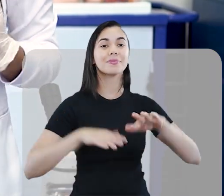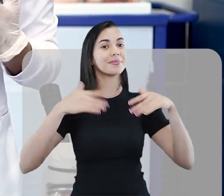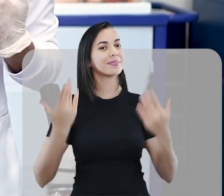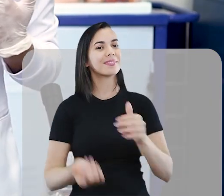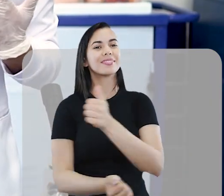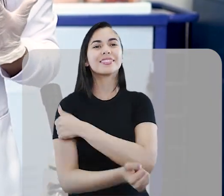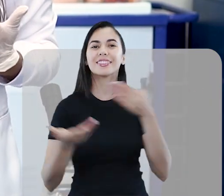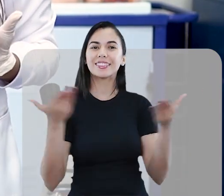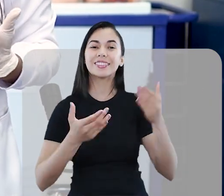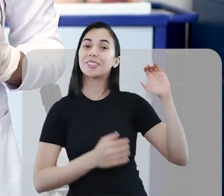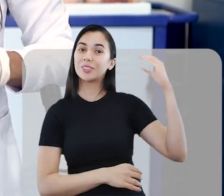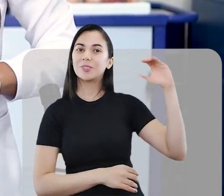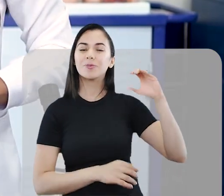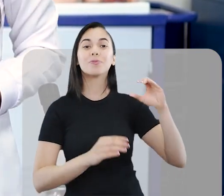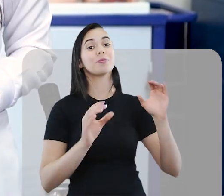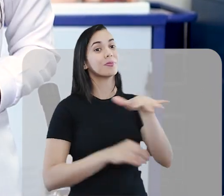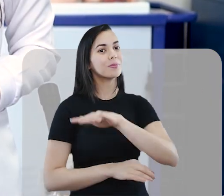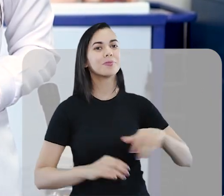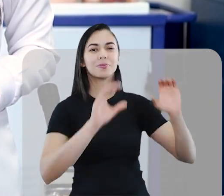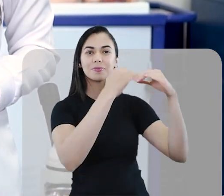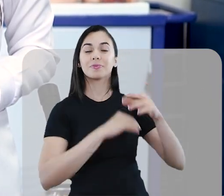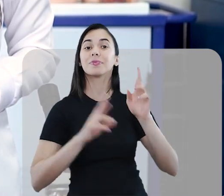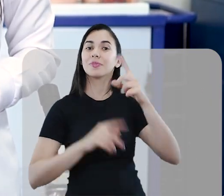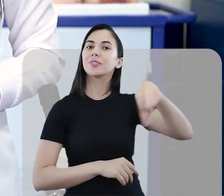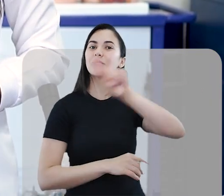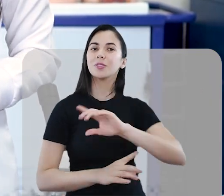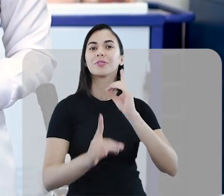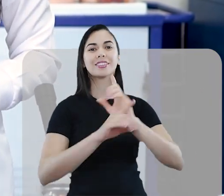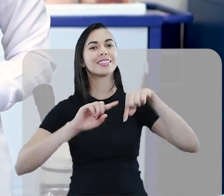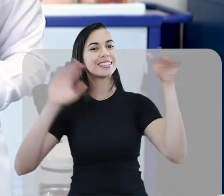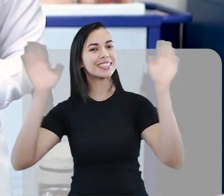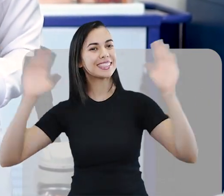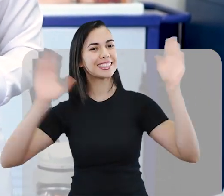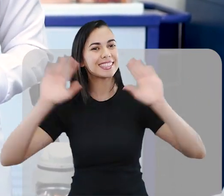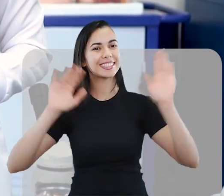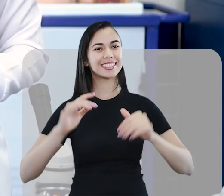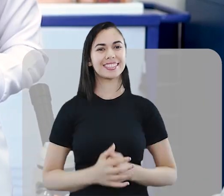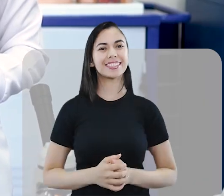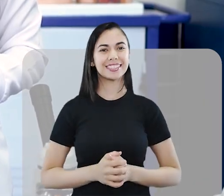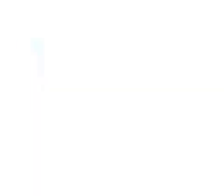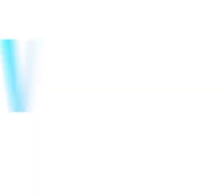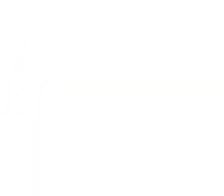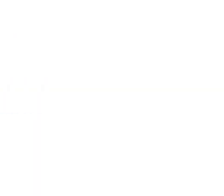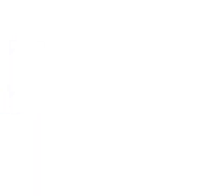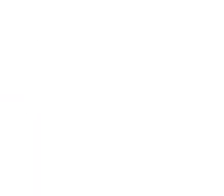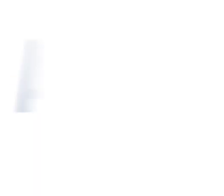Essa foi a nossa aula de Ciências no Laboratório. Eu espero você em uma próxima. Até mais!